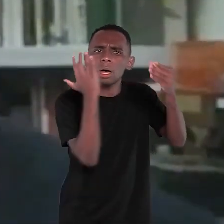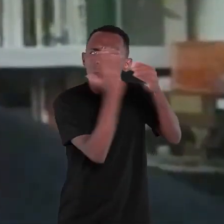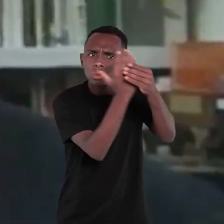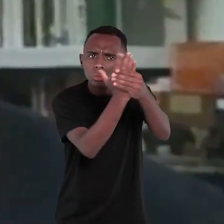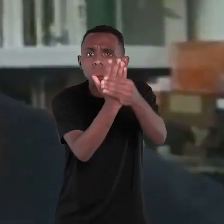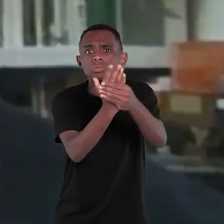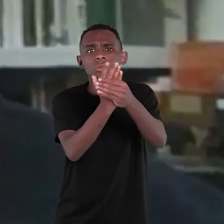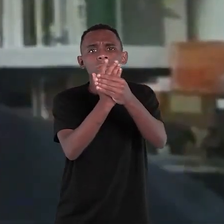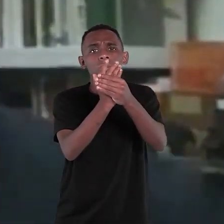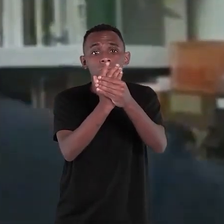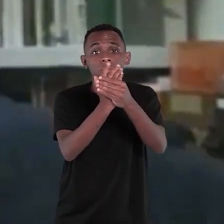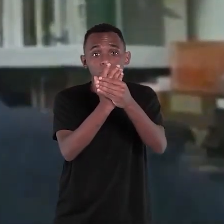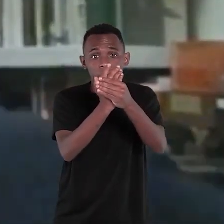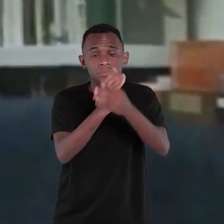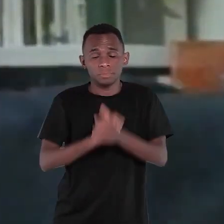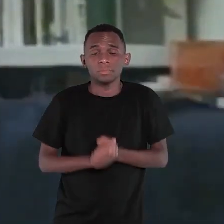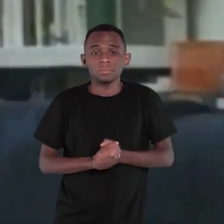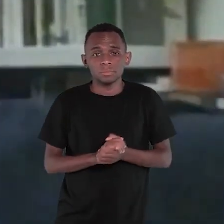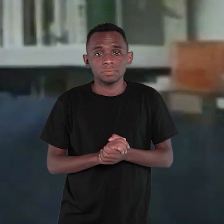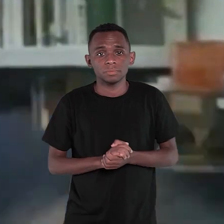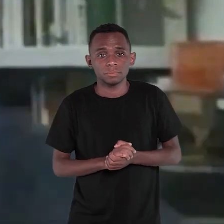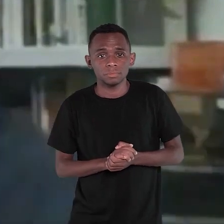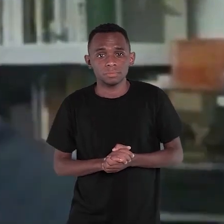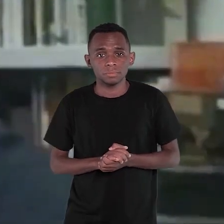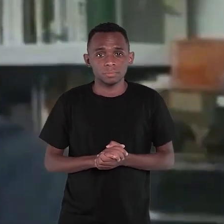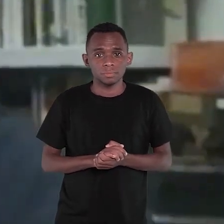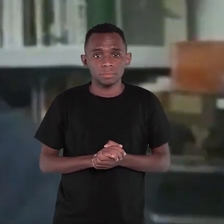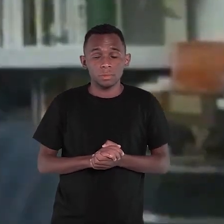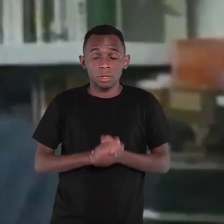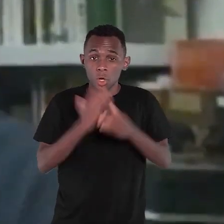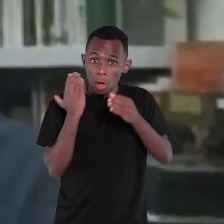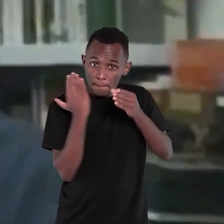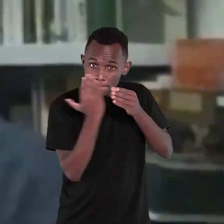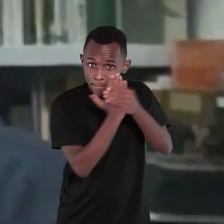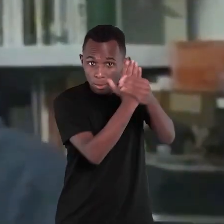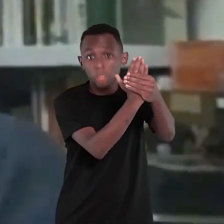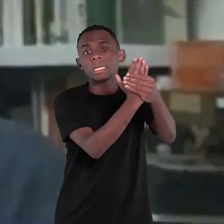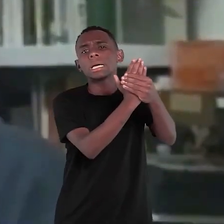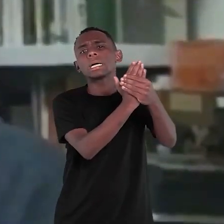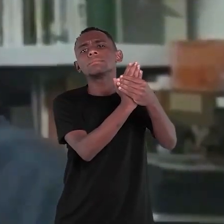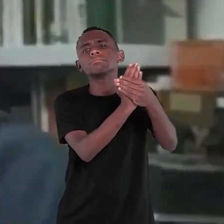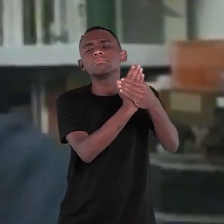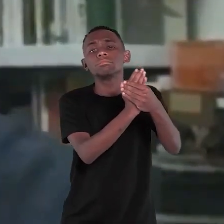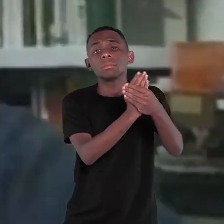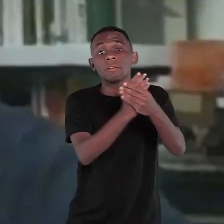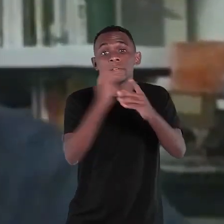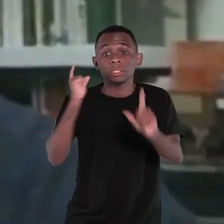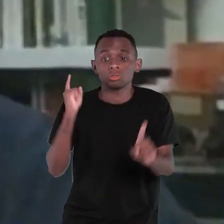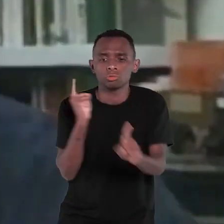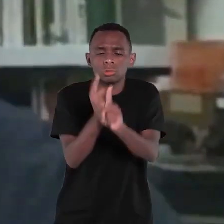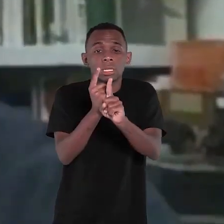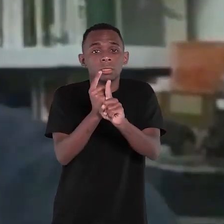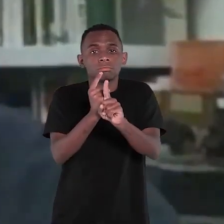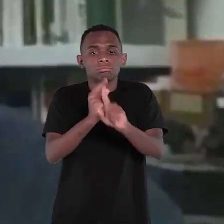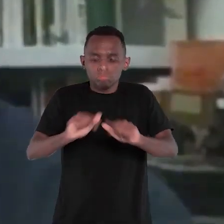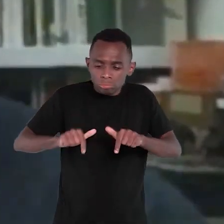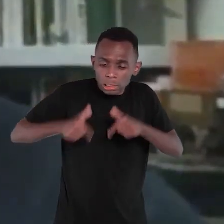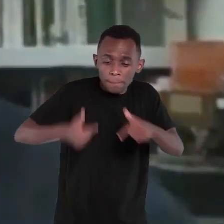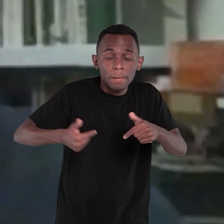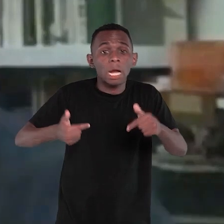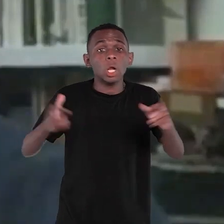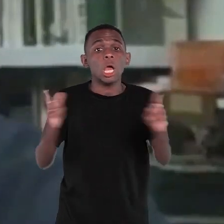é móvel, né? Você vai encontrar na loja de móveis. Numa biblioteca, você vai encontrar